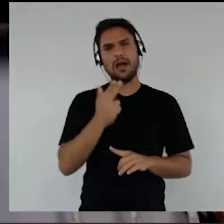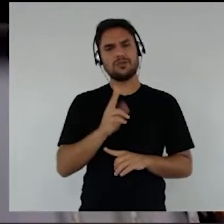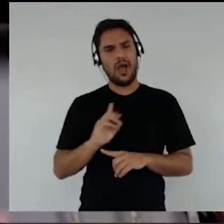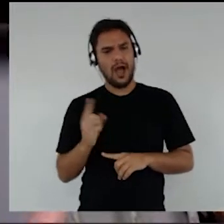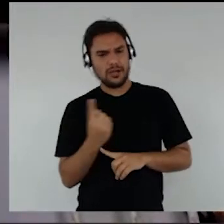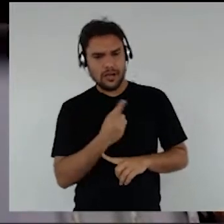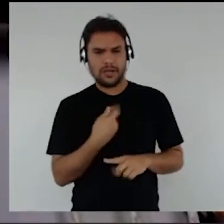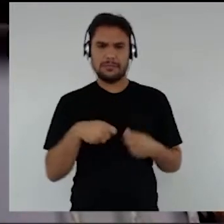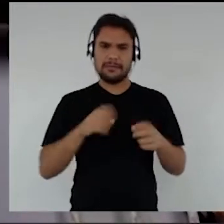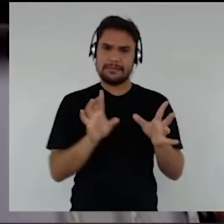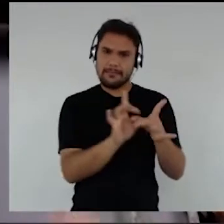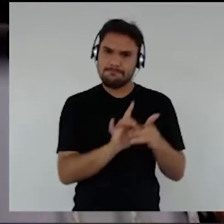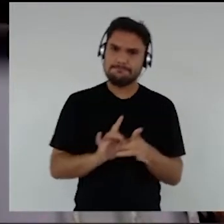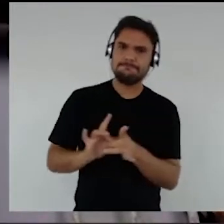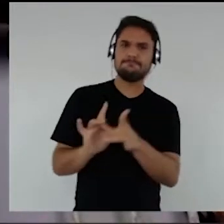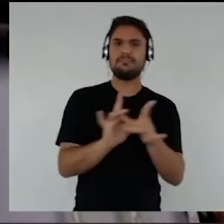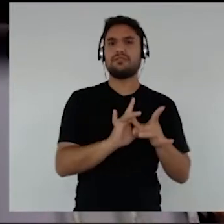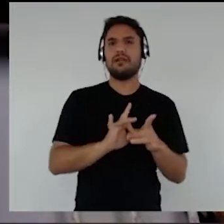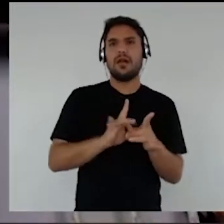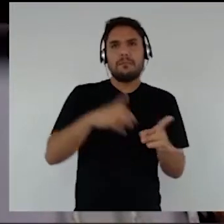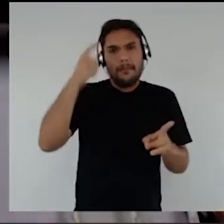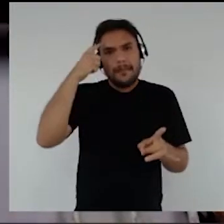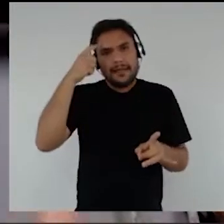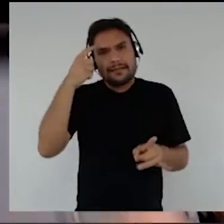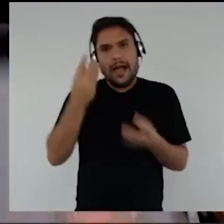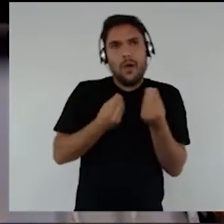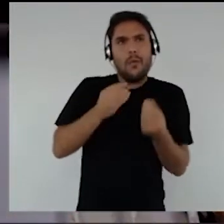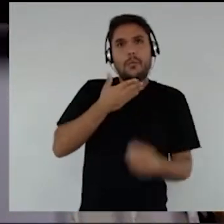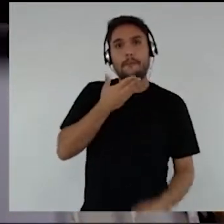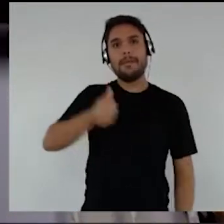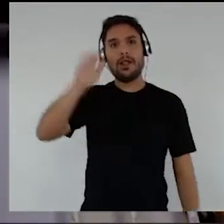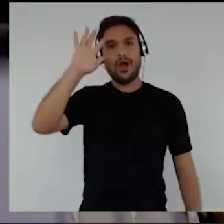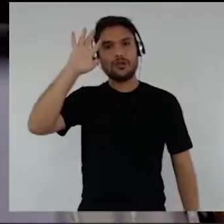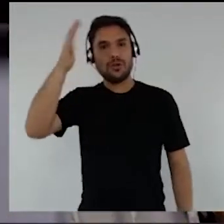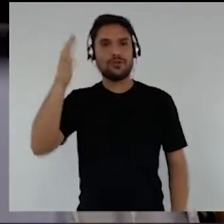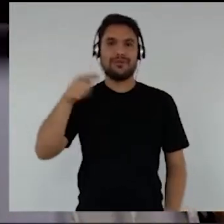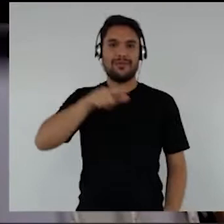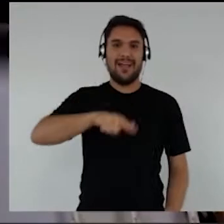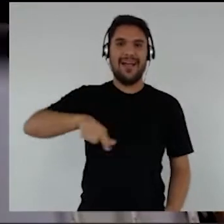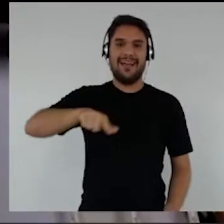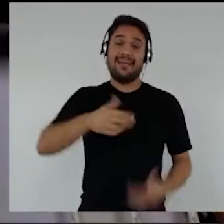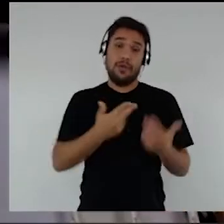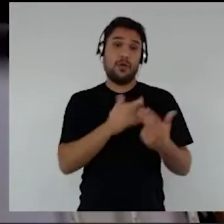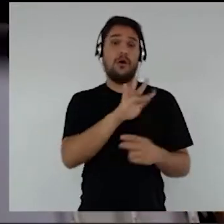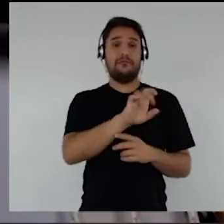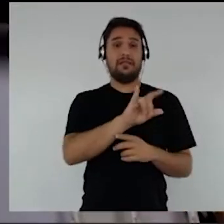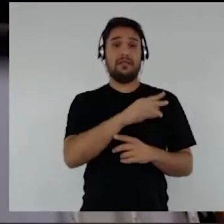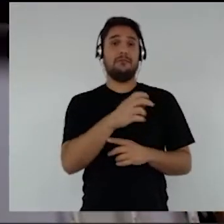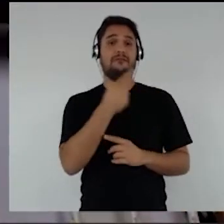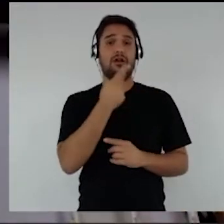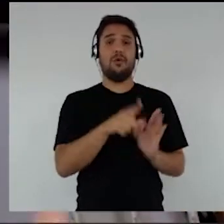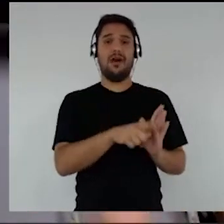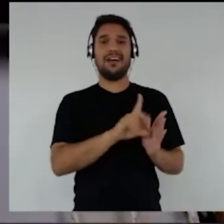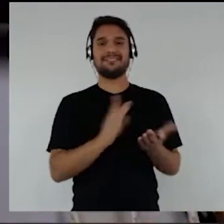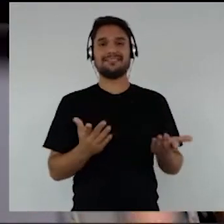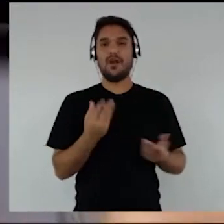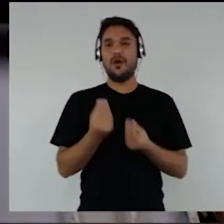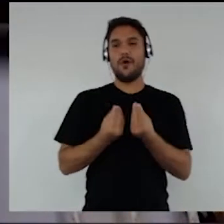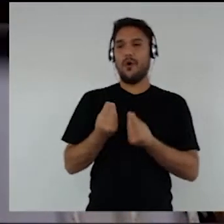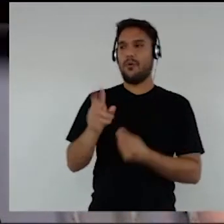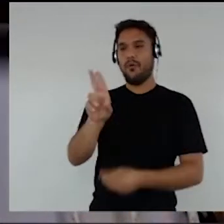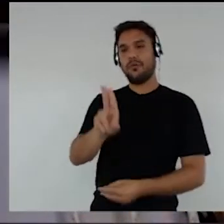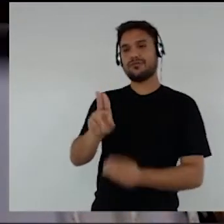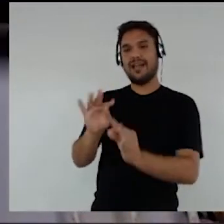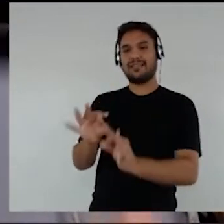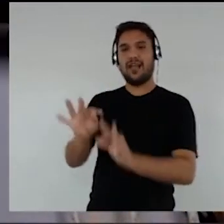unir forças, unir mentes, para pensar nas melhores soluções, exatamente na linha do que o Felipe falou. Quer dizer, como usar a tecnologia